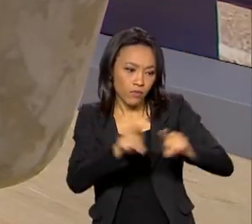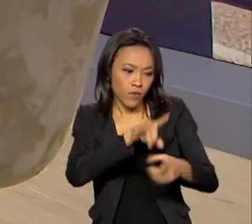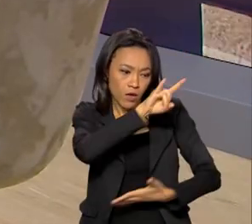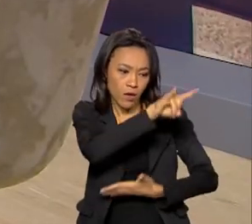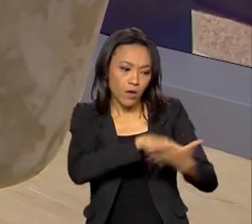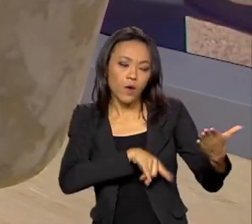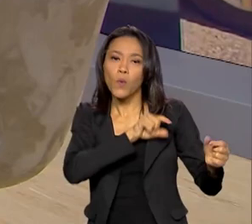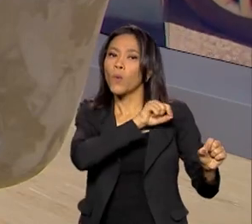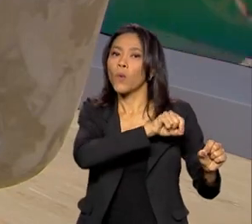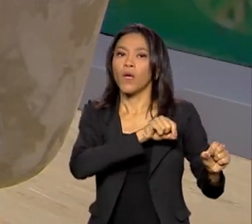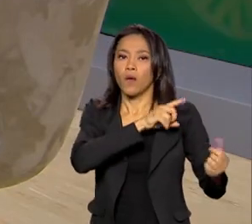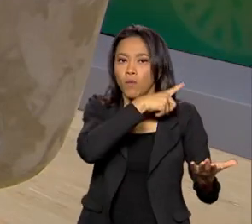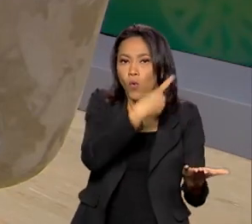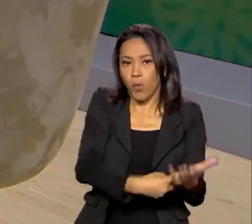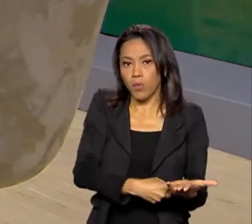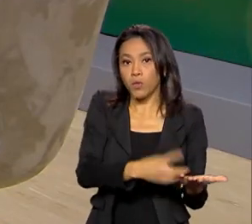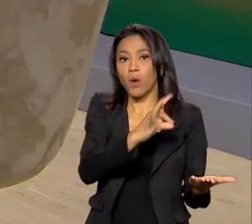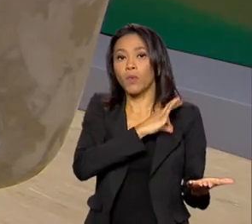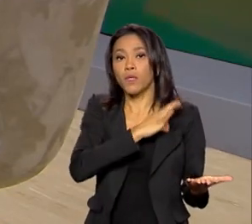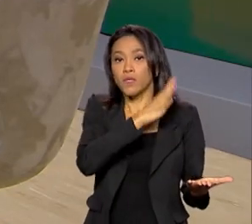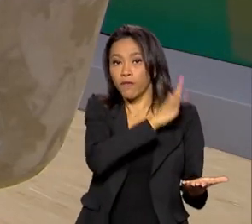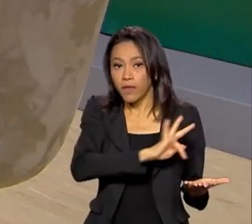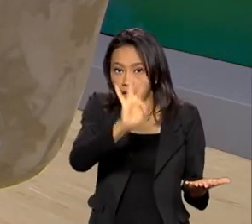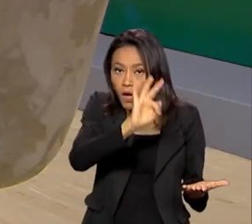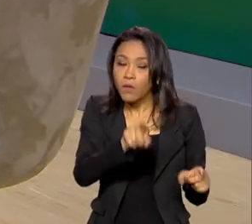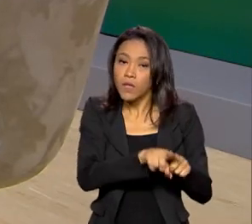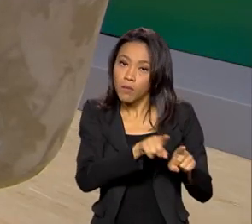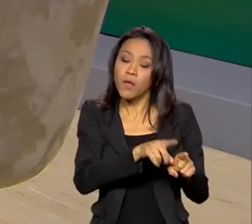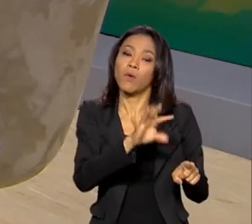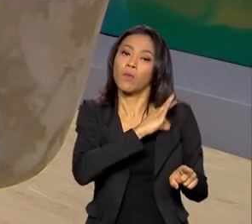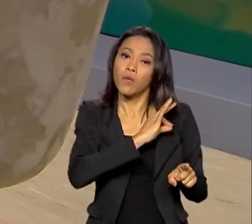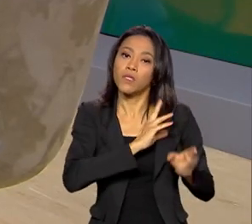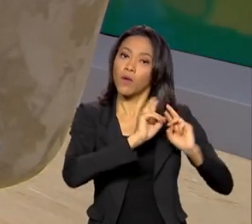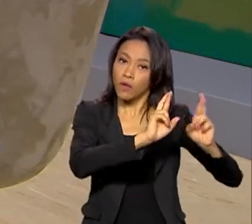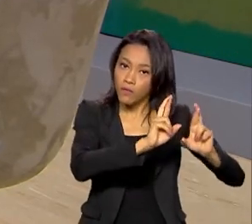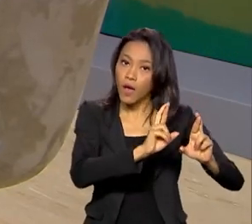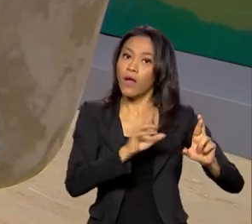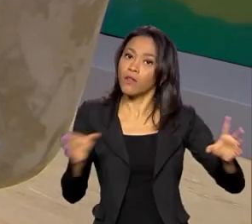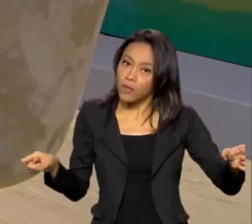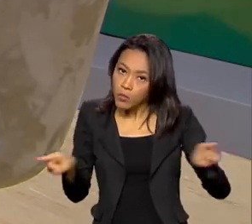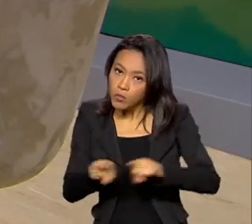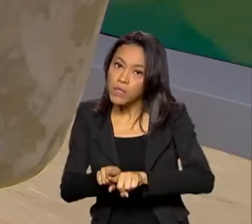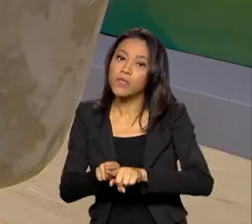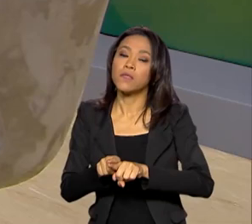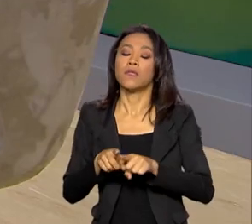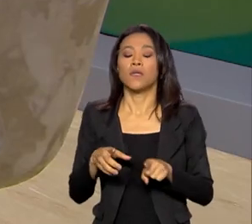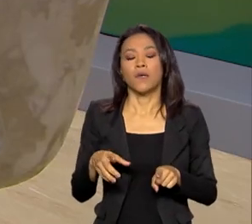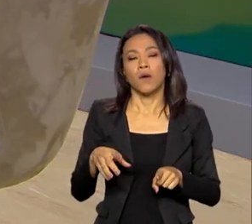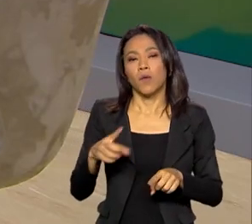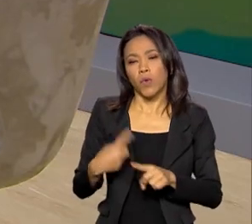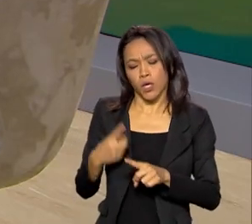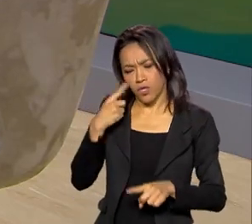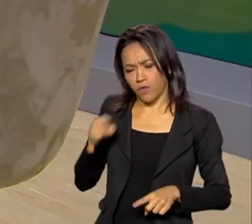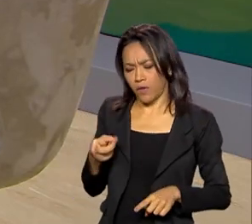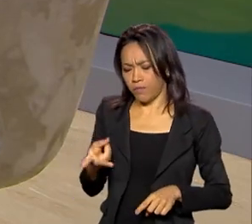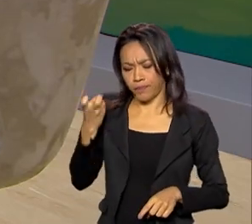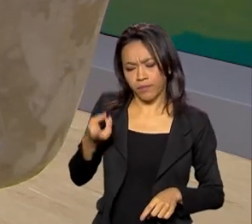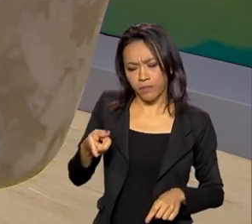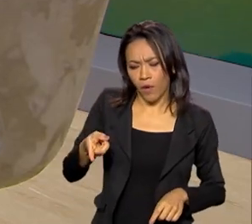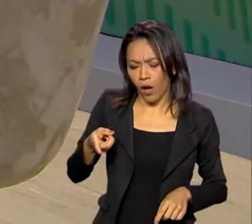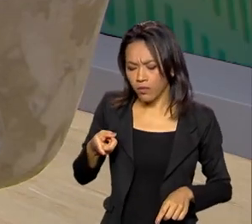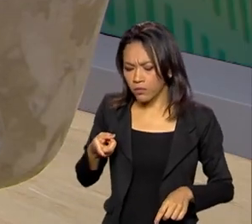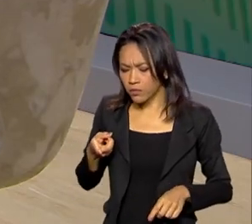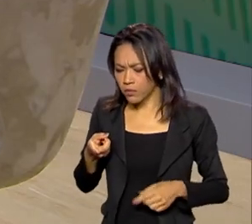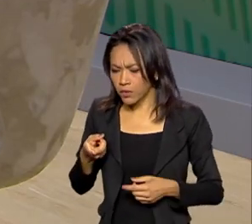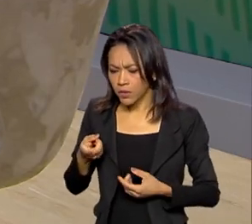com a Polícia Federal e com a Polícia Rodoviária Federal, e assim que quando nós observamos esse tipo de ilícito, de irregularidade,